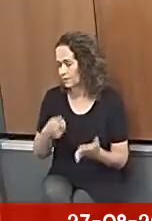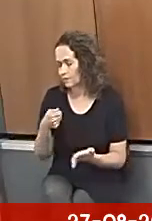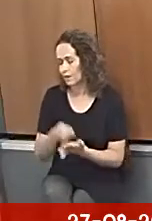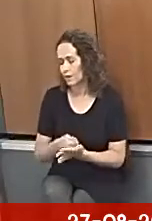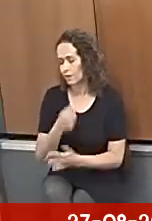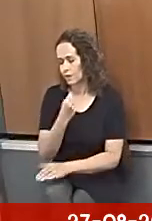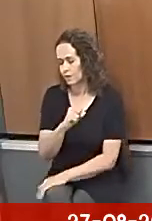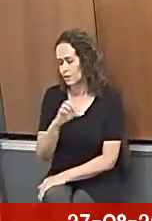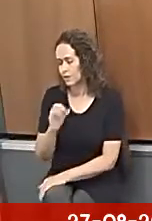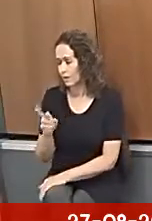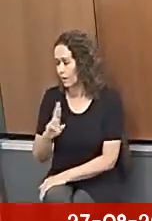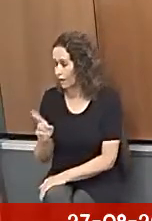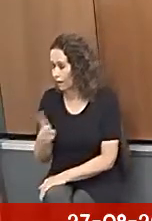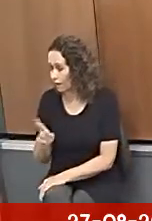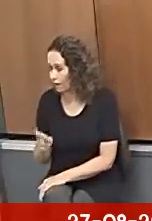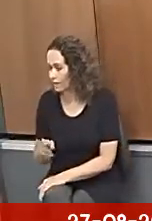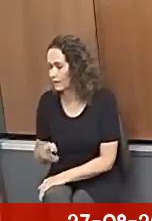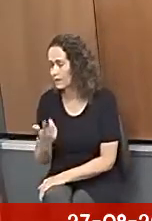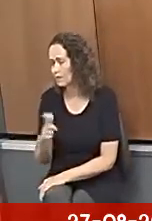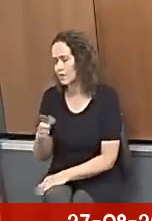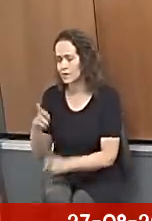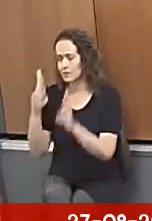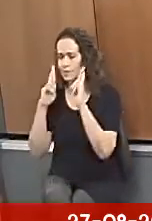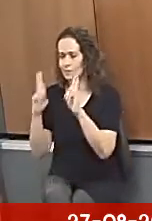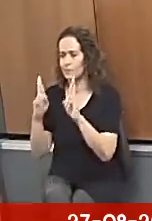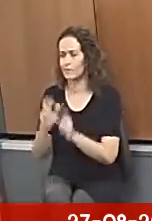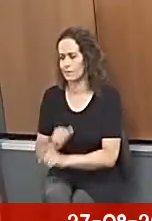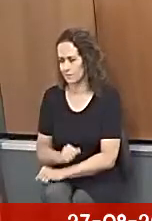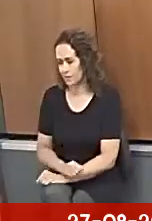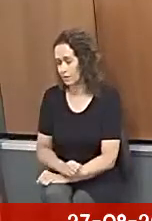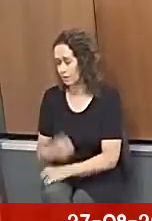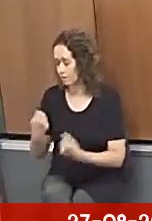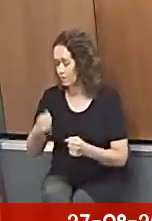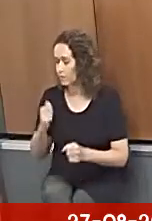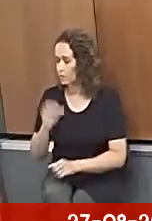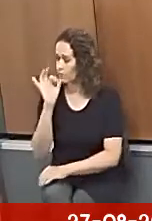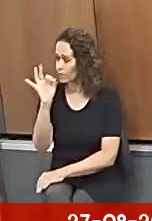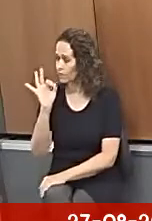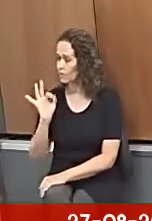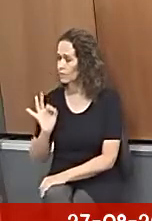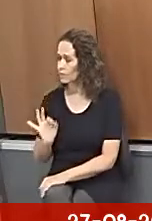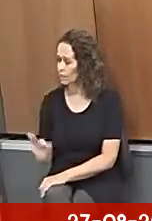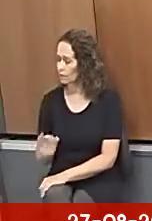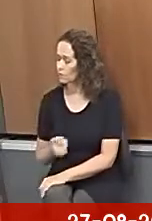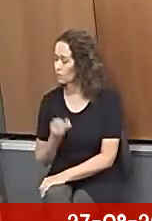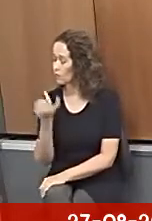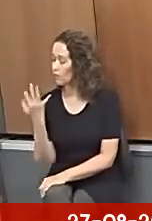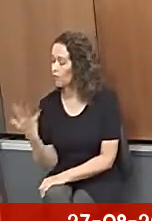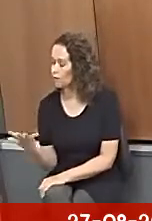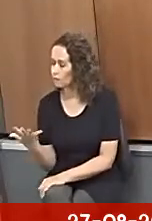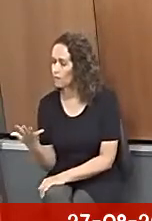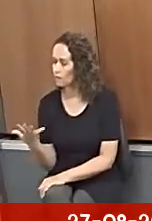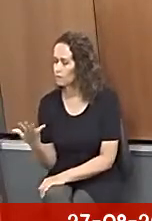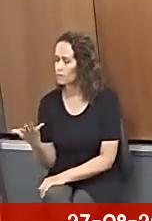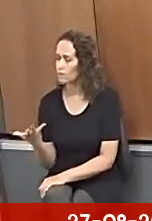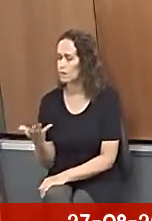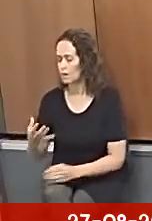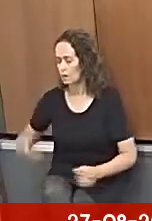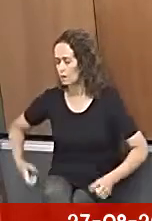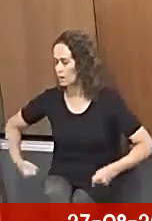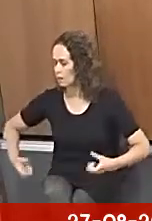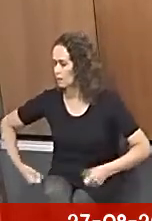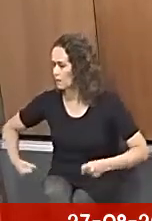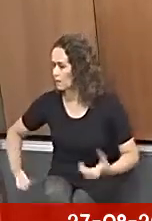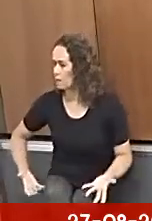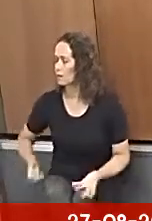reais para ser maltratado e de você tem que ter uma porcentagem de quanto os que são é cadeirantes é